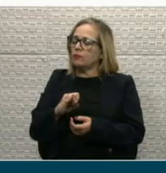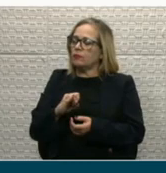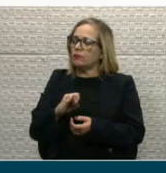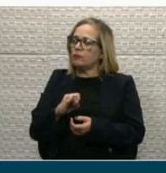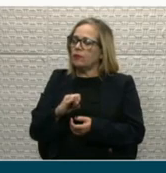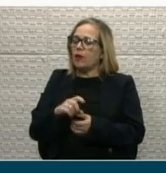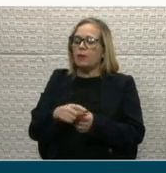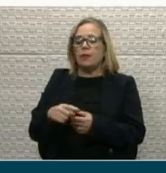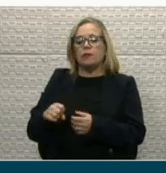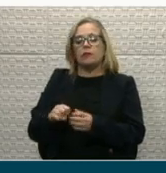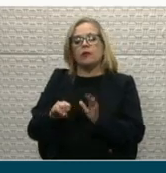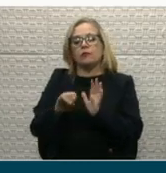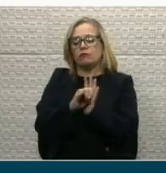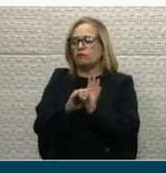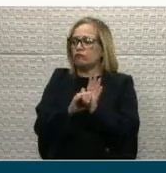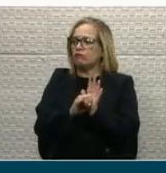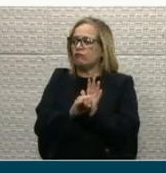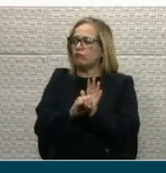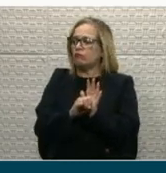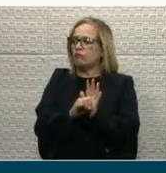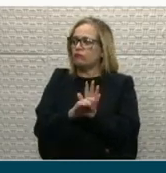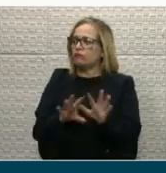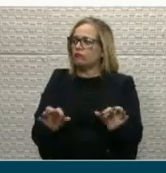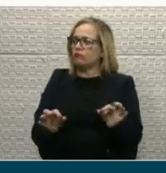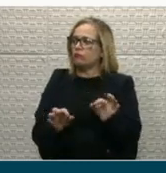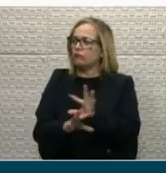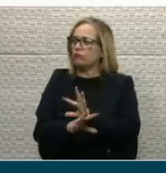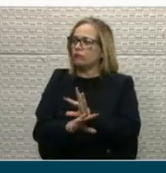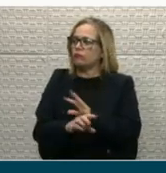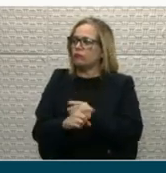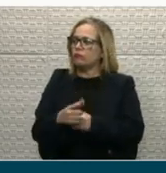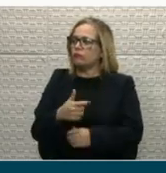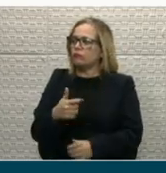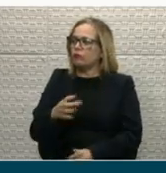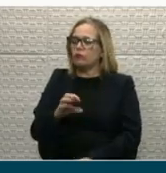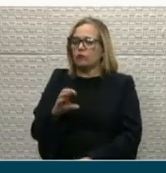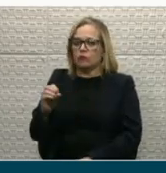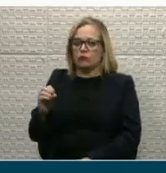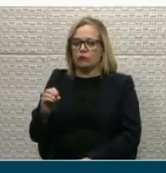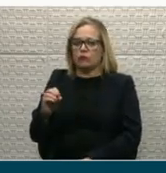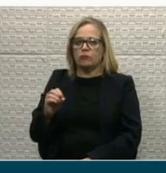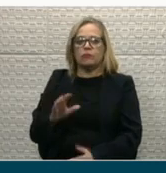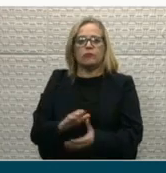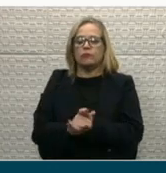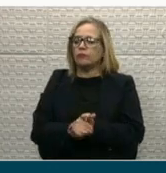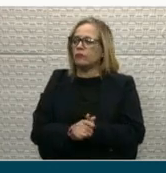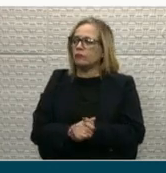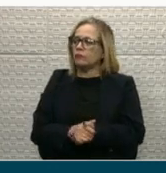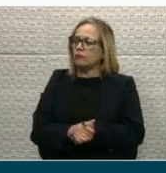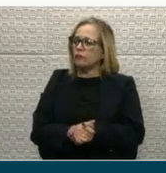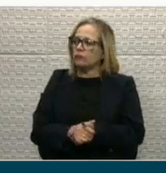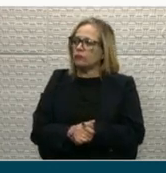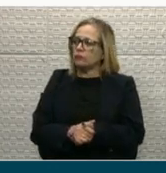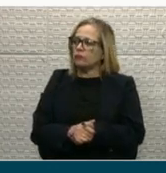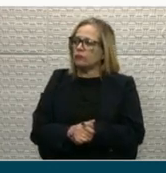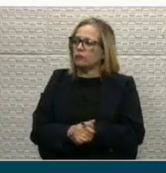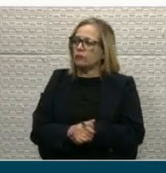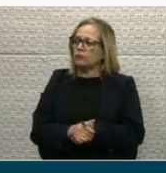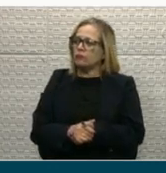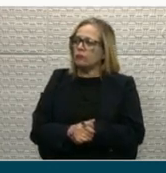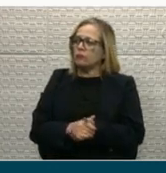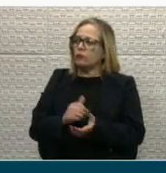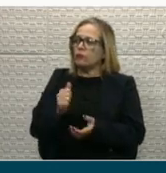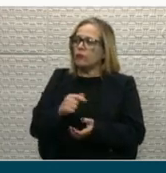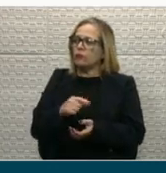a identidade, que resulta na matriz 1, 2, 0, 0. Eu tenho o A menos